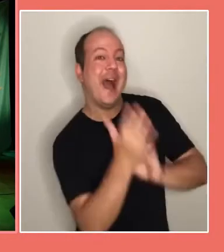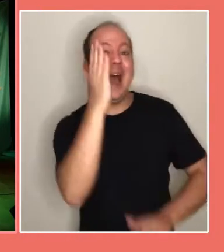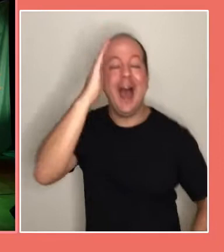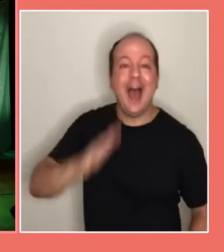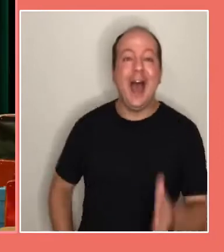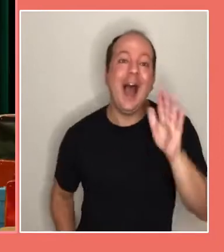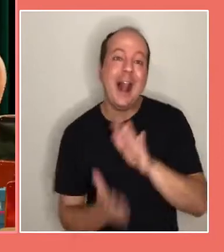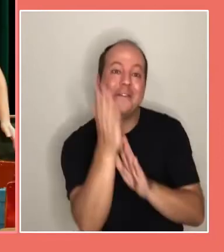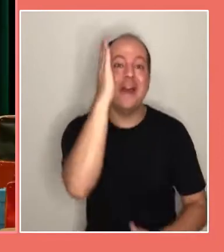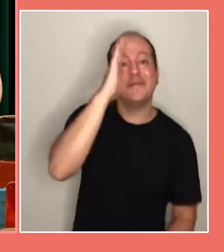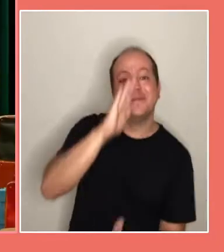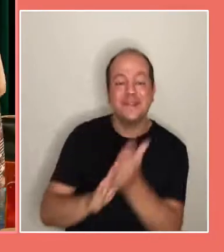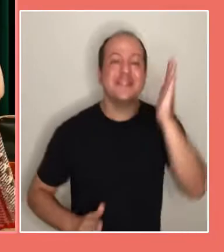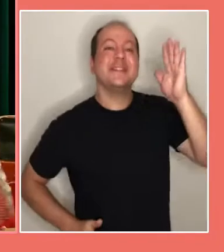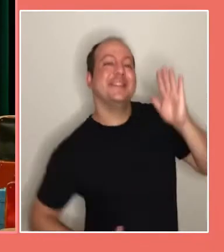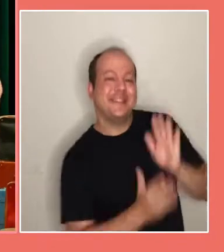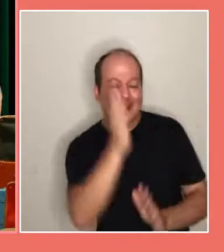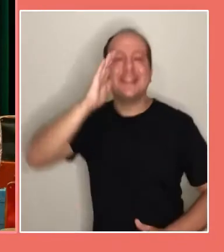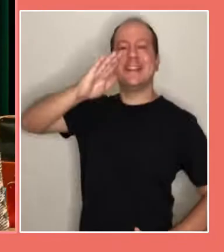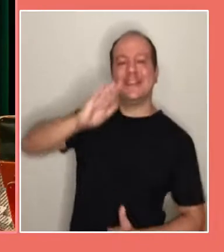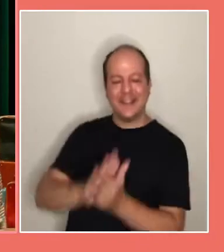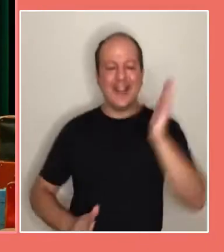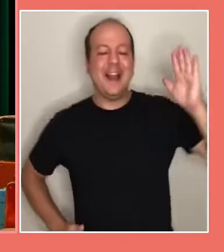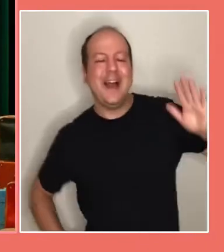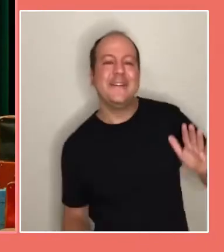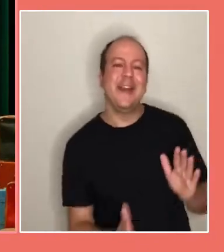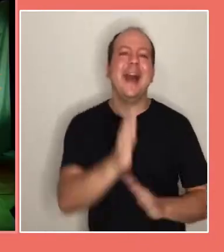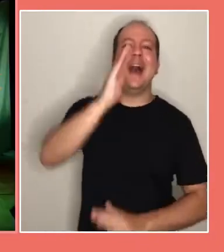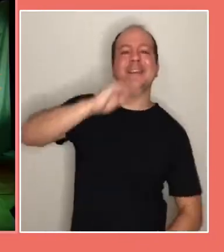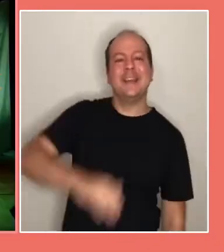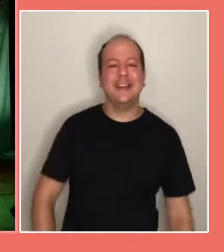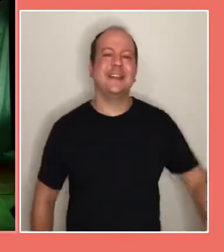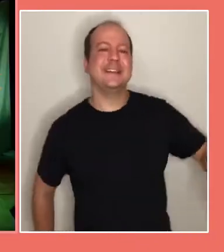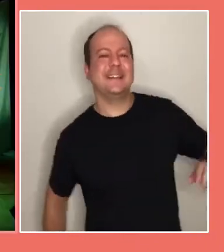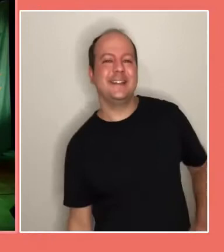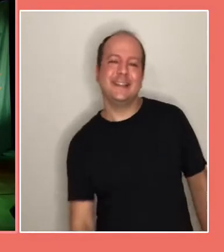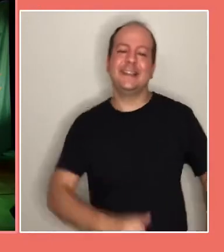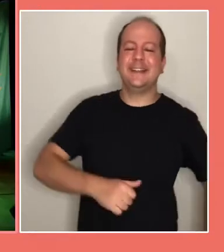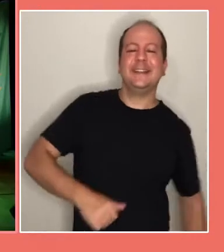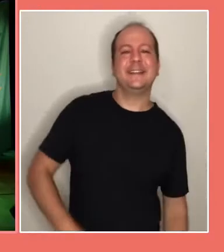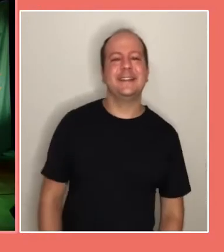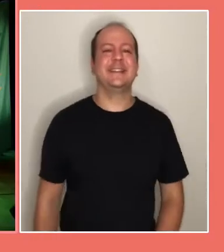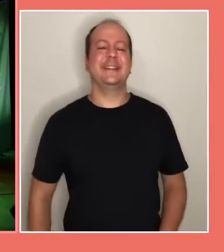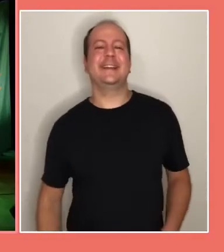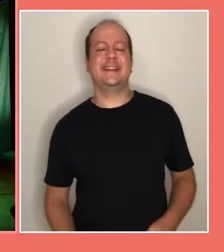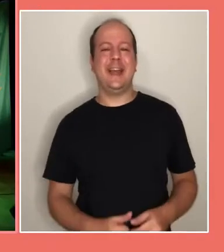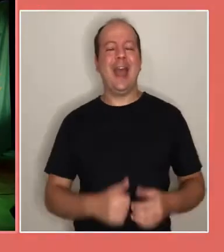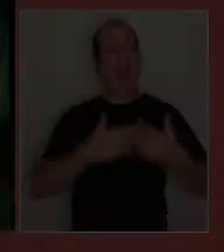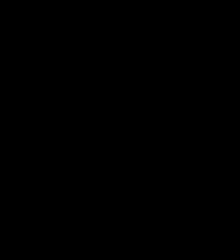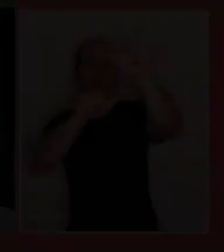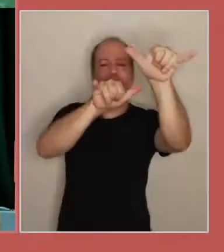funga, aláfia. O nono anangue. Funga, aláfia, axé, axé.